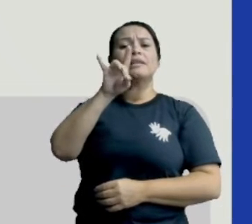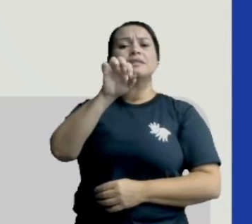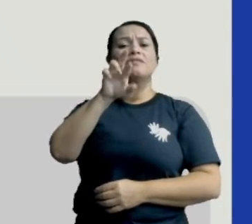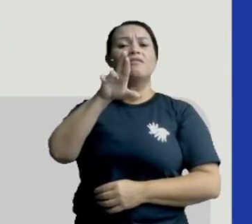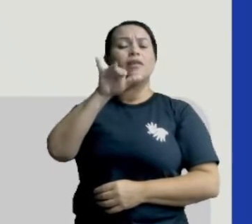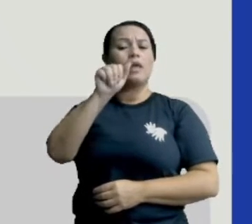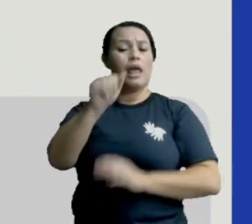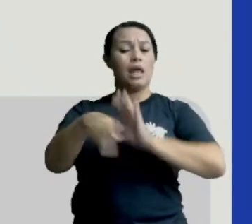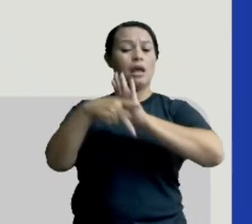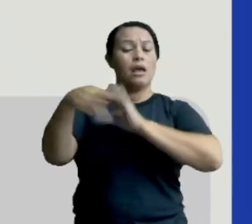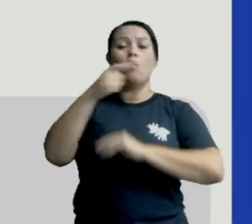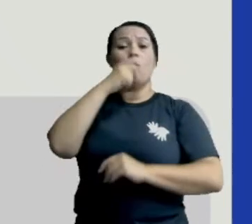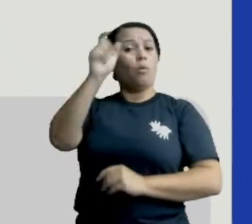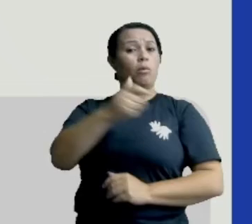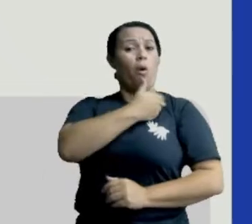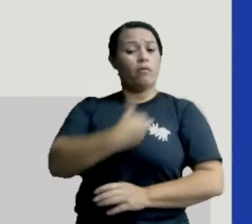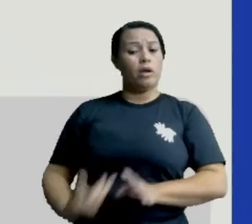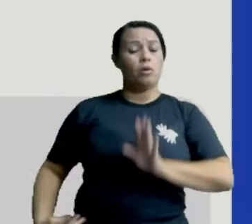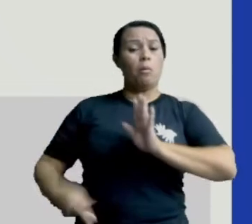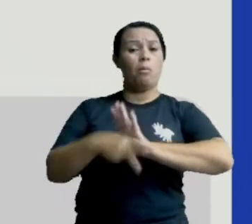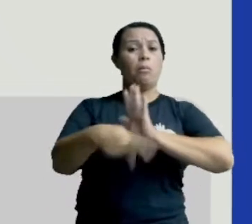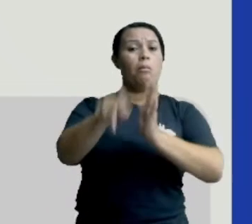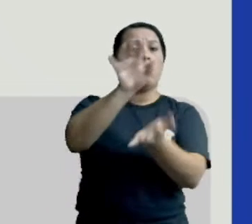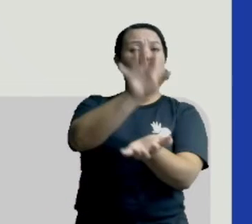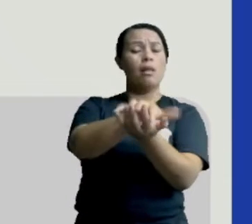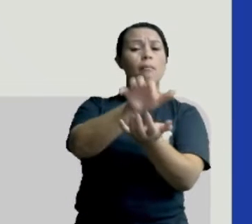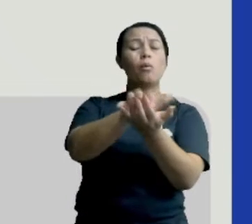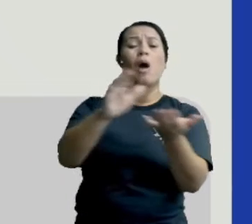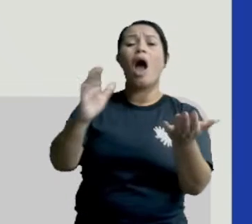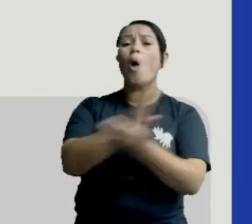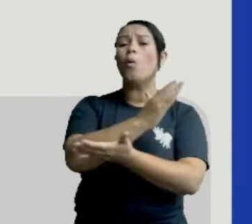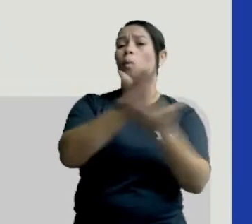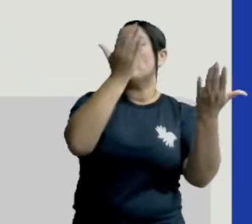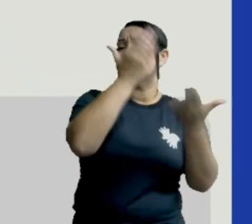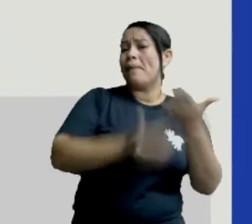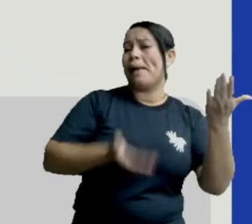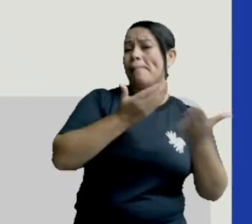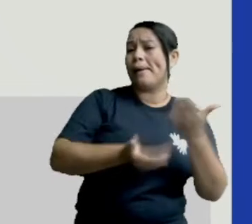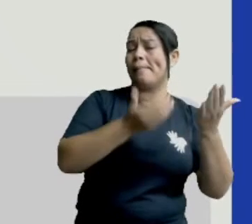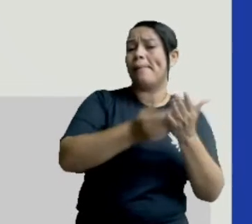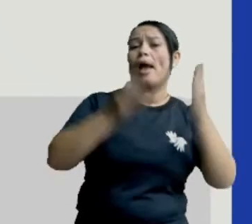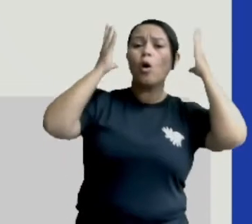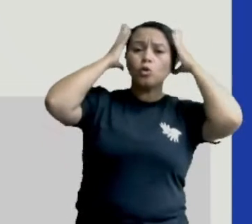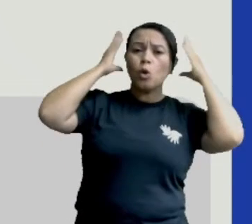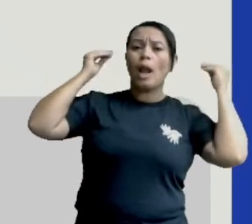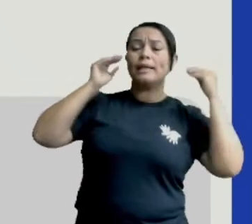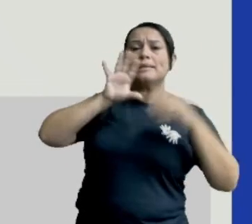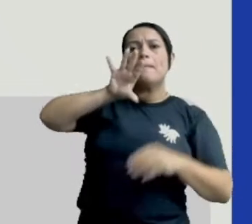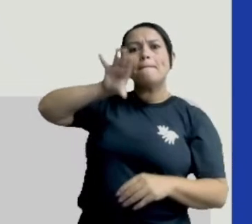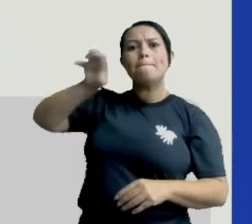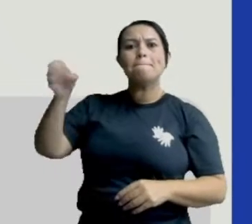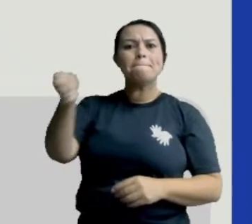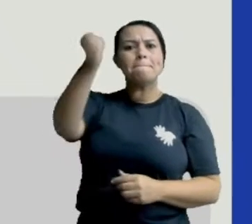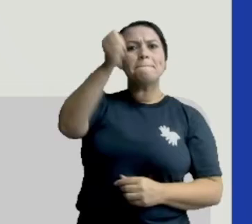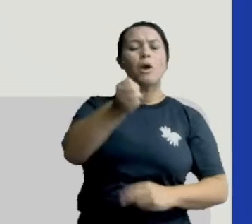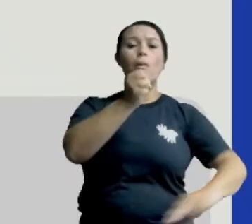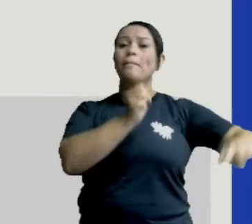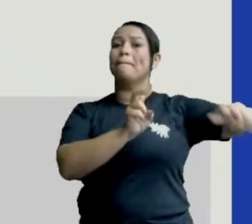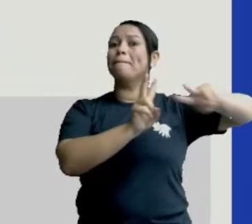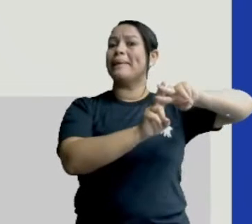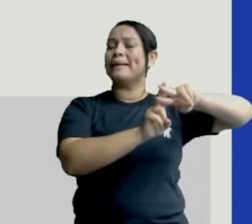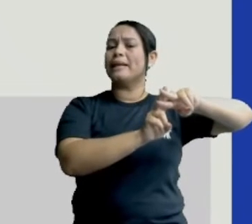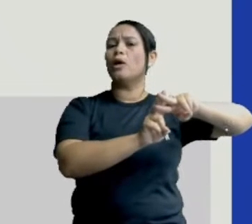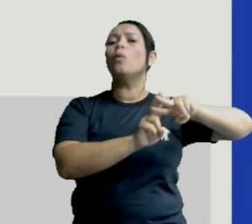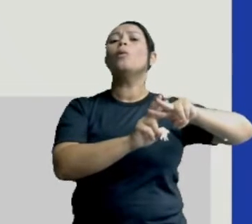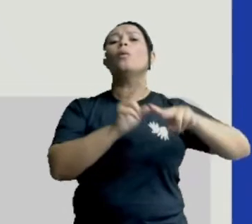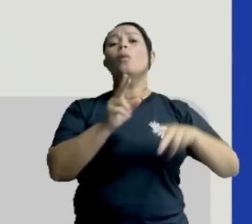então governador de Pernambuco. Após algumas derrotas, os holandeses resolveram prender o líder da resistência.